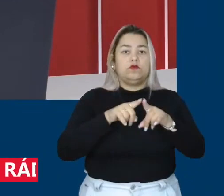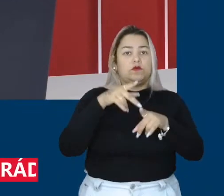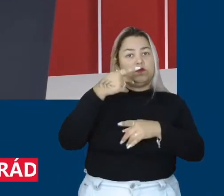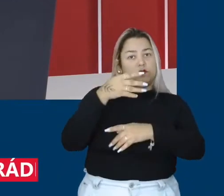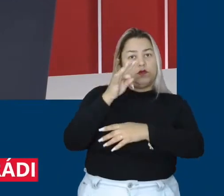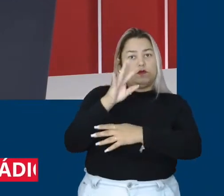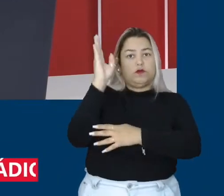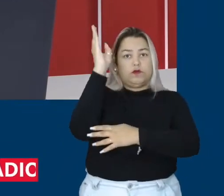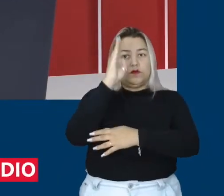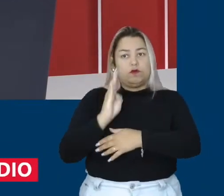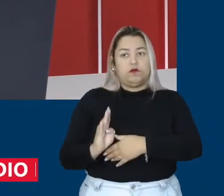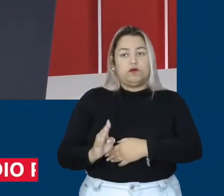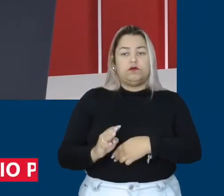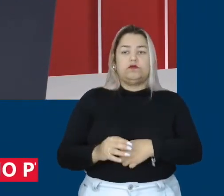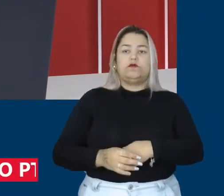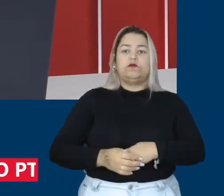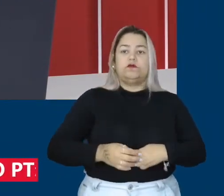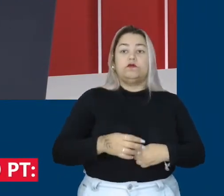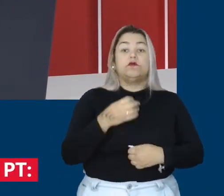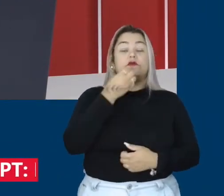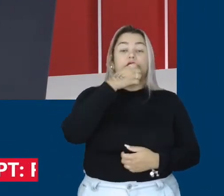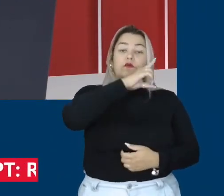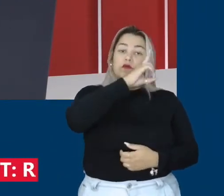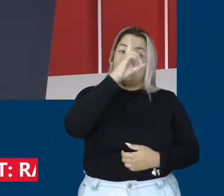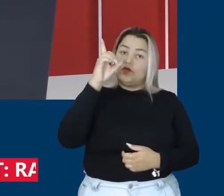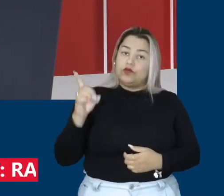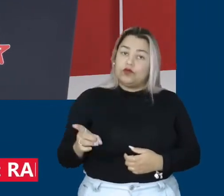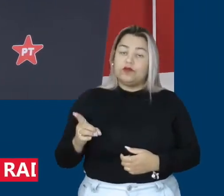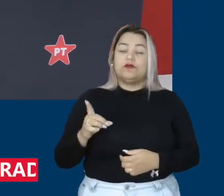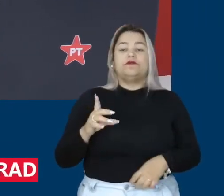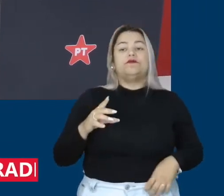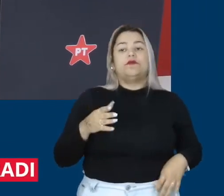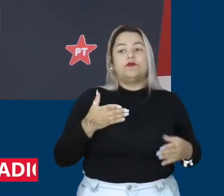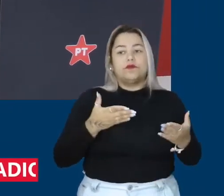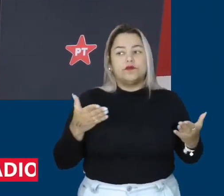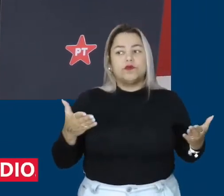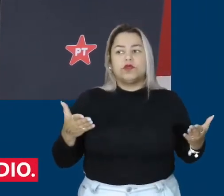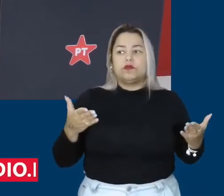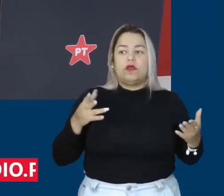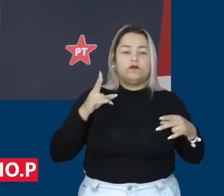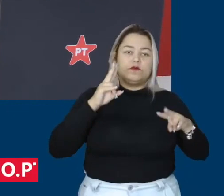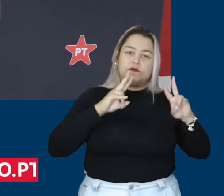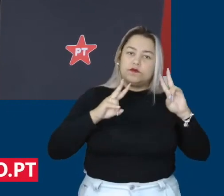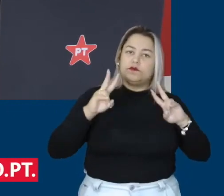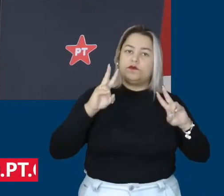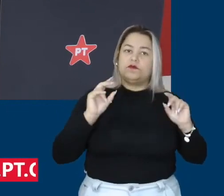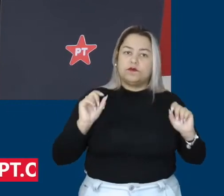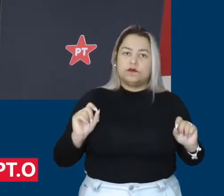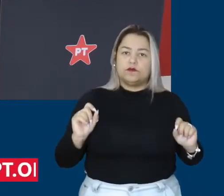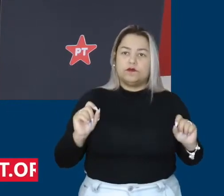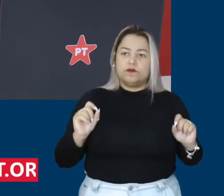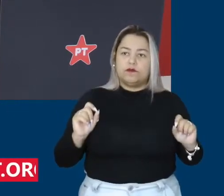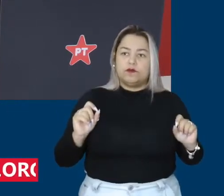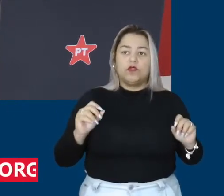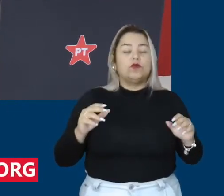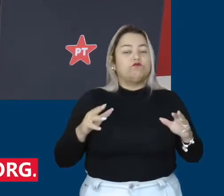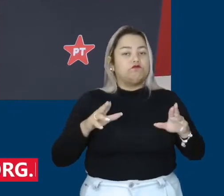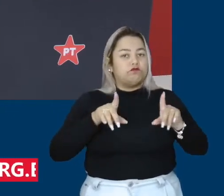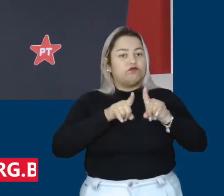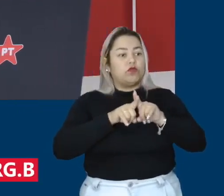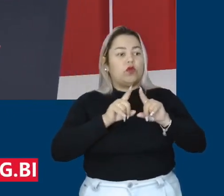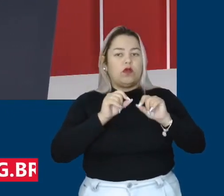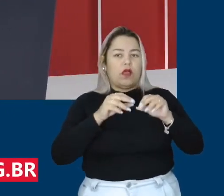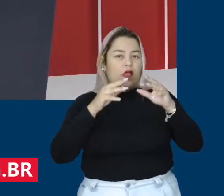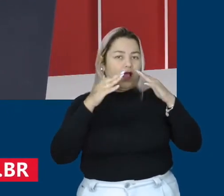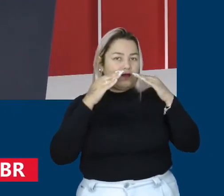Brasil. Oi, bom dia, Amanda. Bom dia quem está nos acompanhando aqui. Estou aqui às suas ordens.